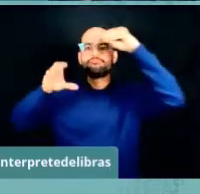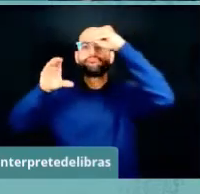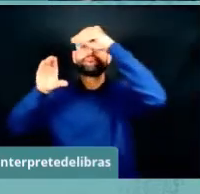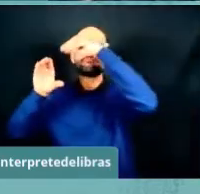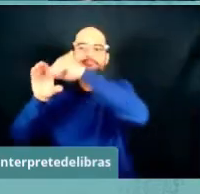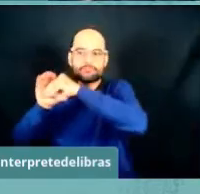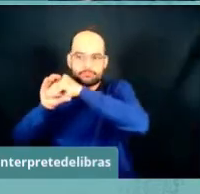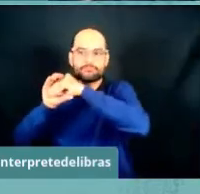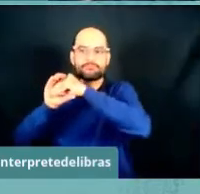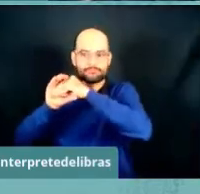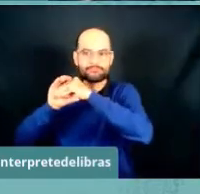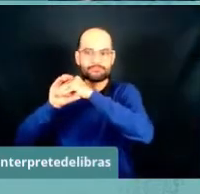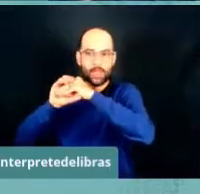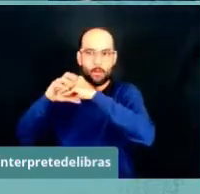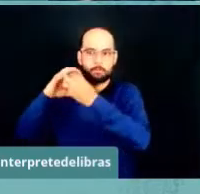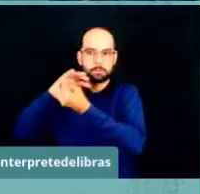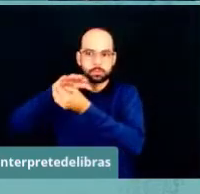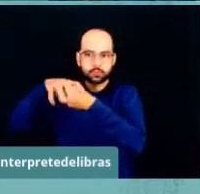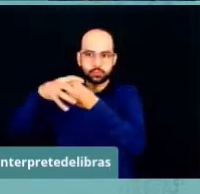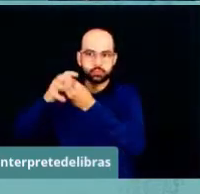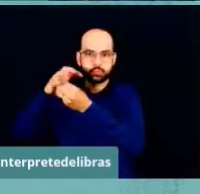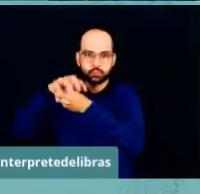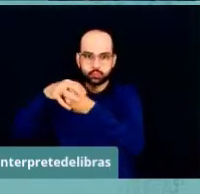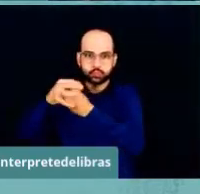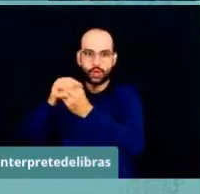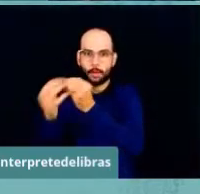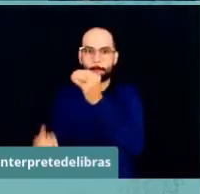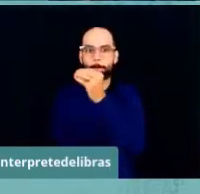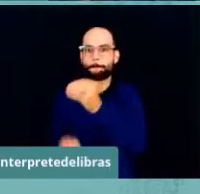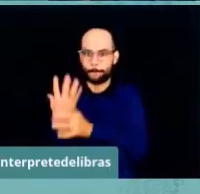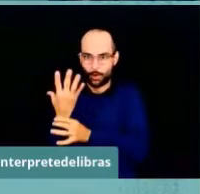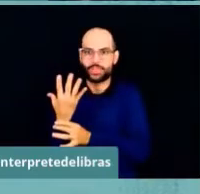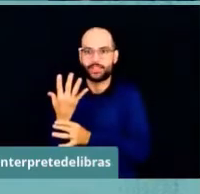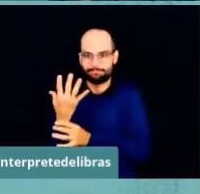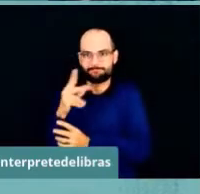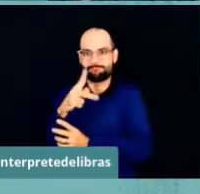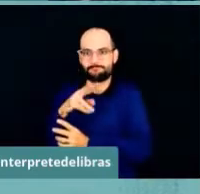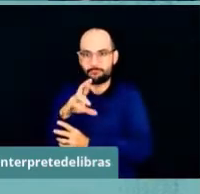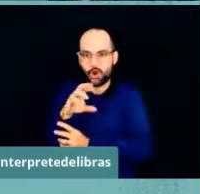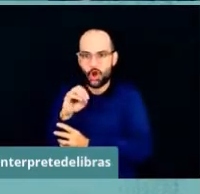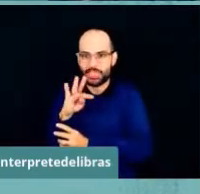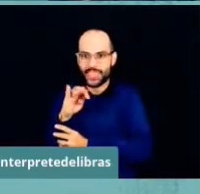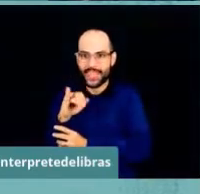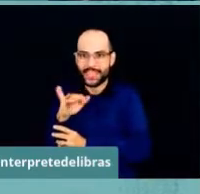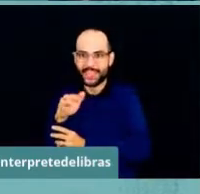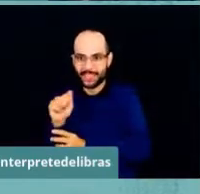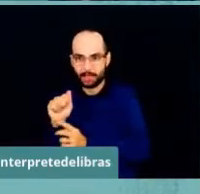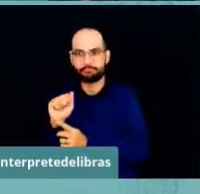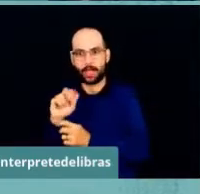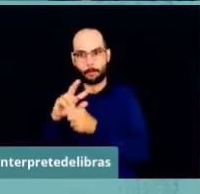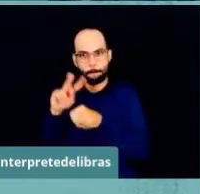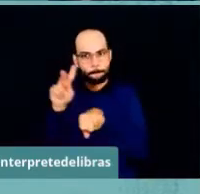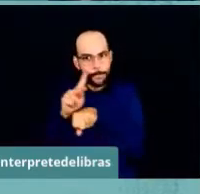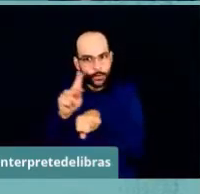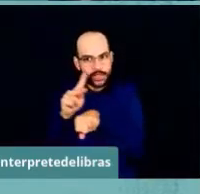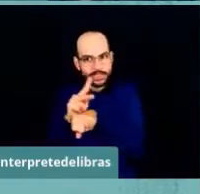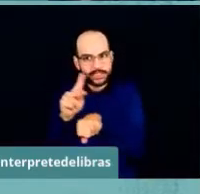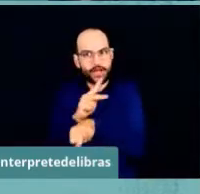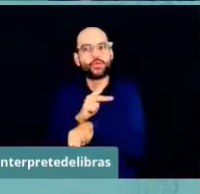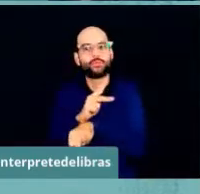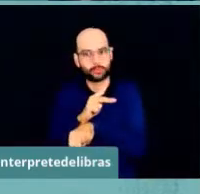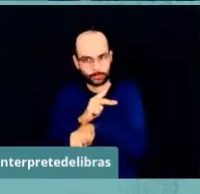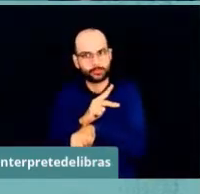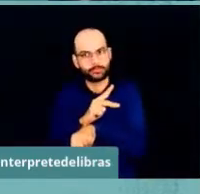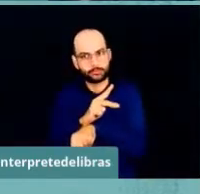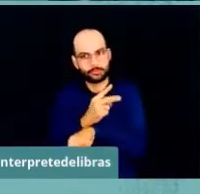produção dessa proteína aqui externa, e aí eu crio proteção à vacina. Tá? Então, aqui, em relação ao